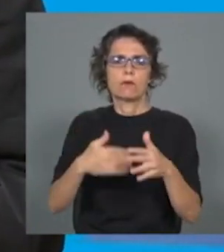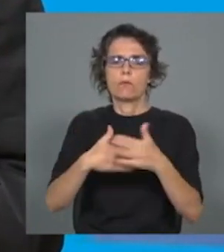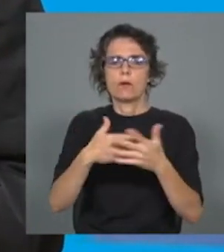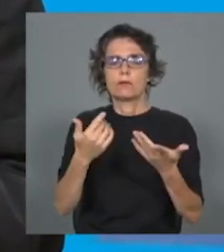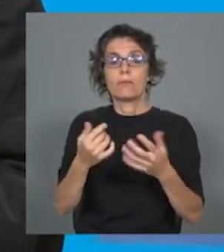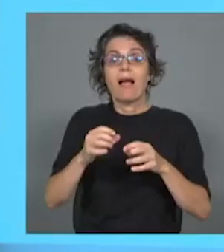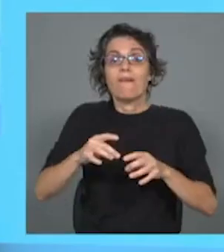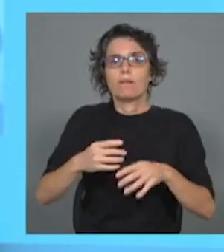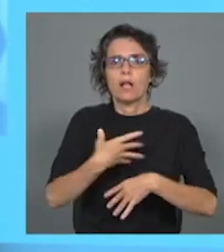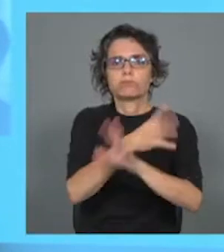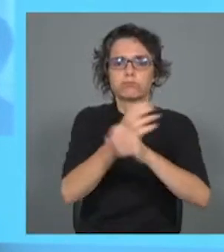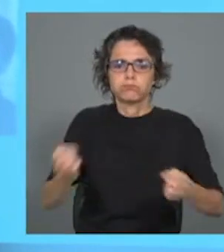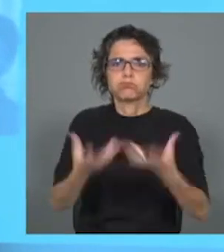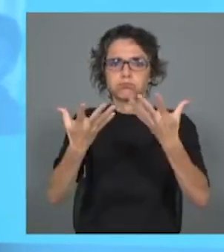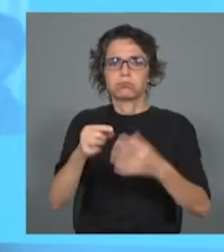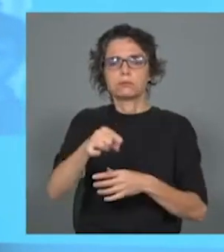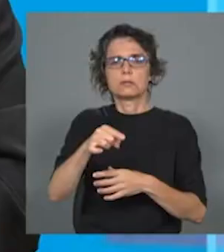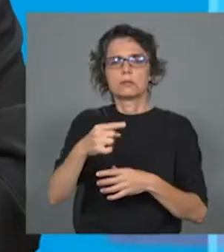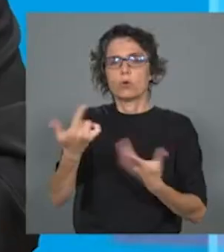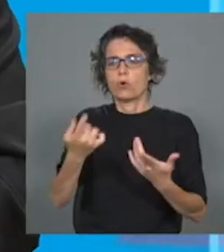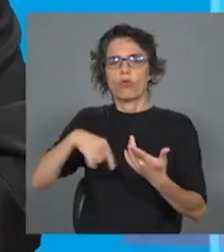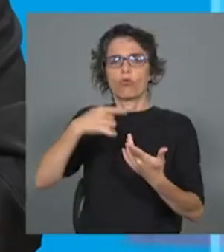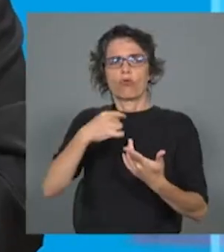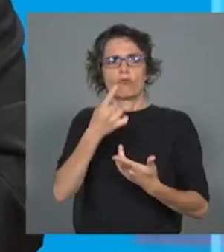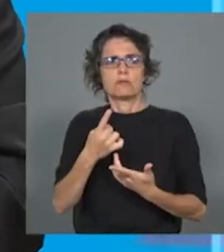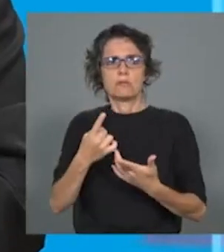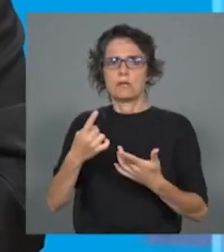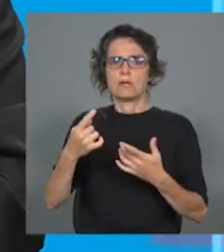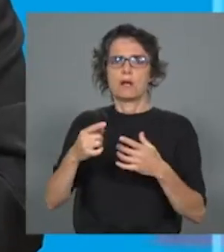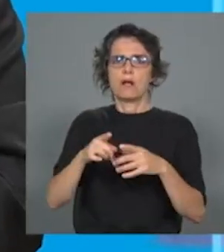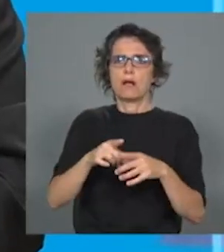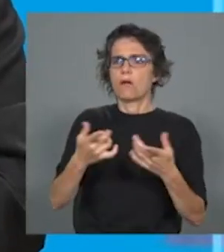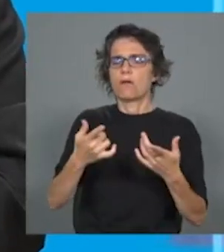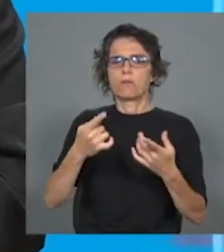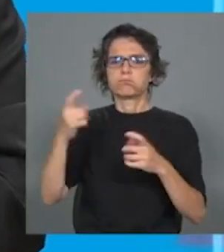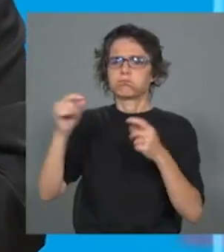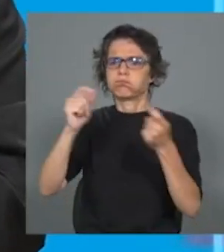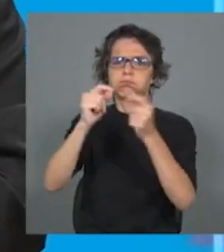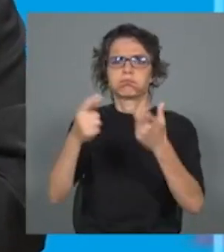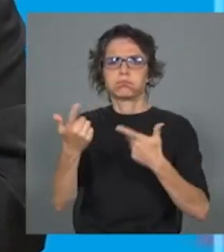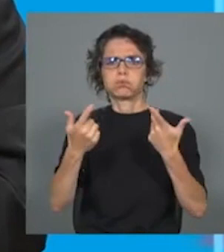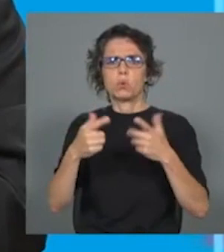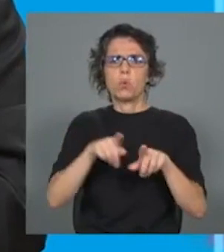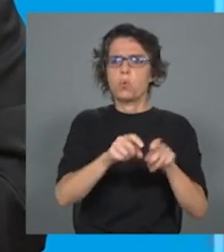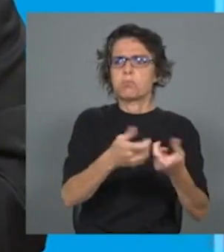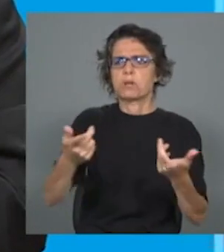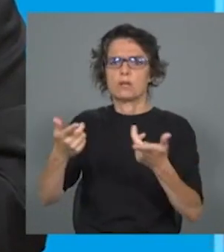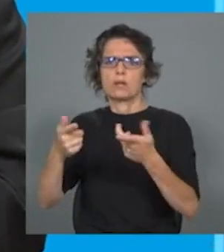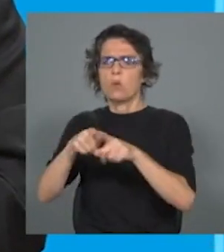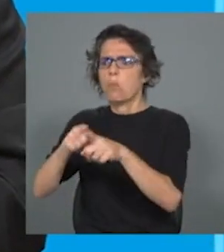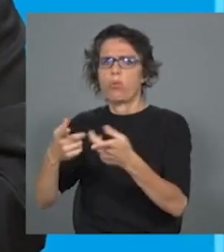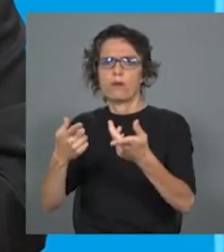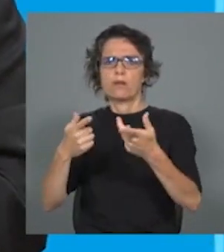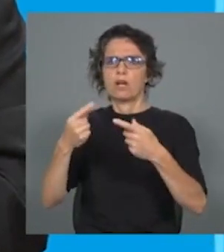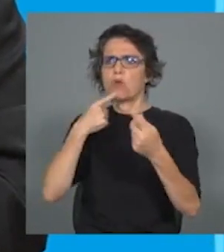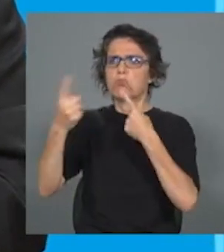os incêndios. Não é o tempo da discussão dos meios, nem das políticas, nem dos partidos, nem das discussões. É o momento da